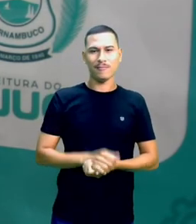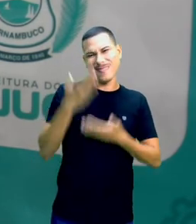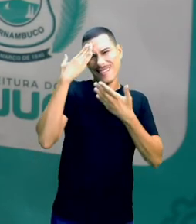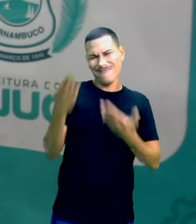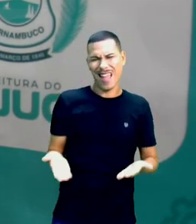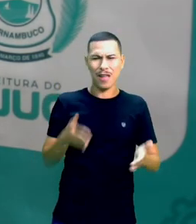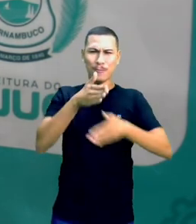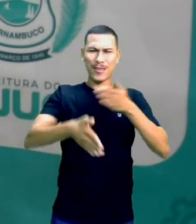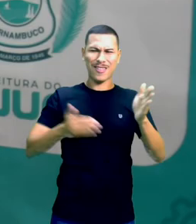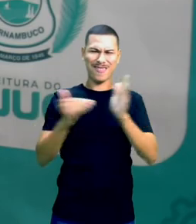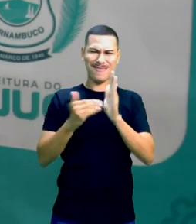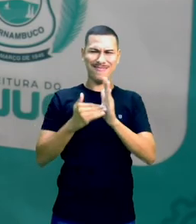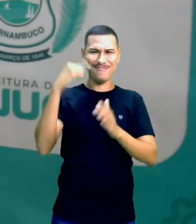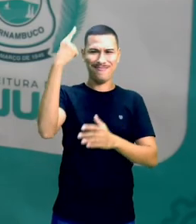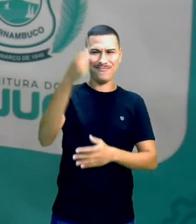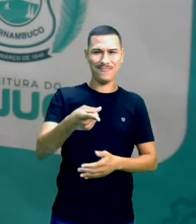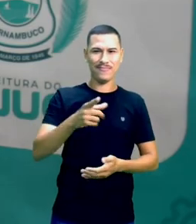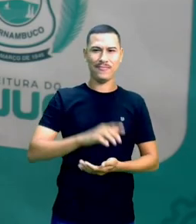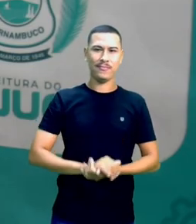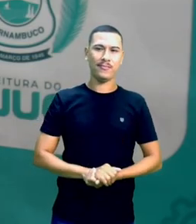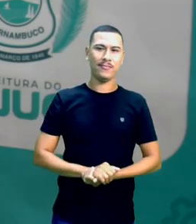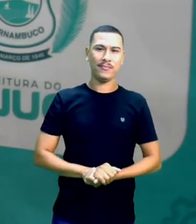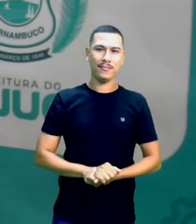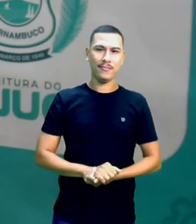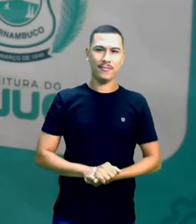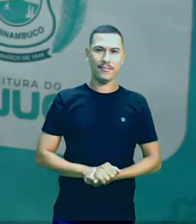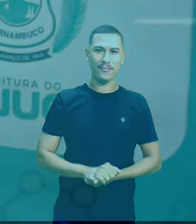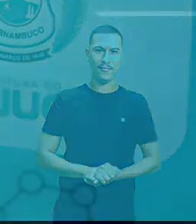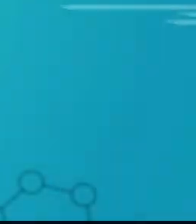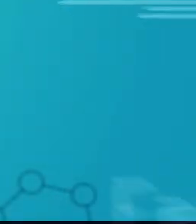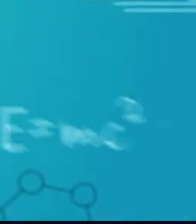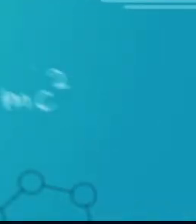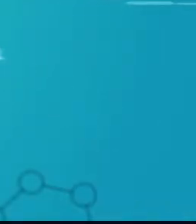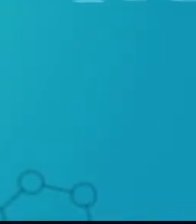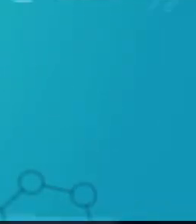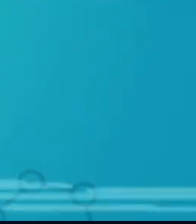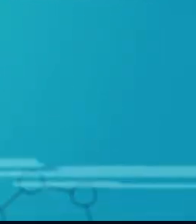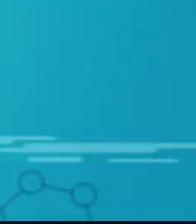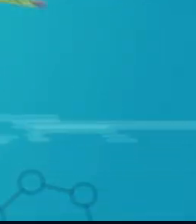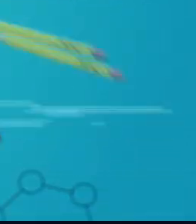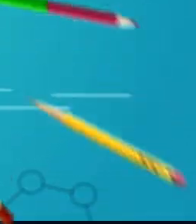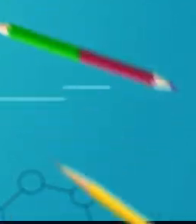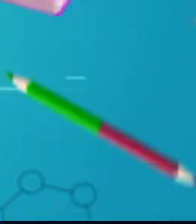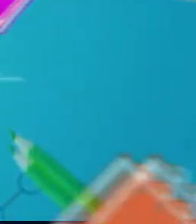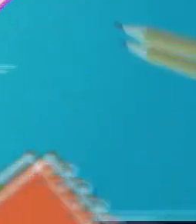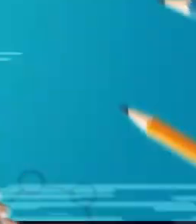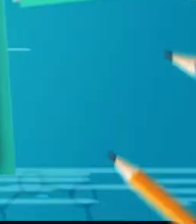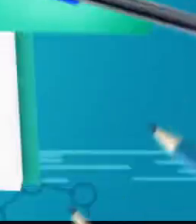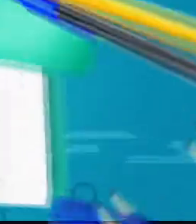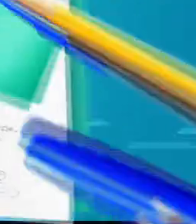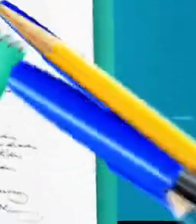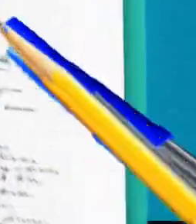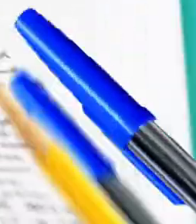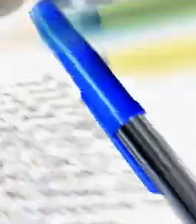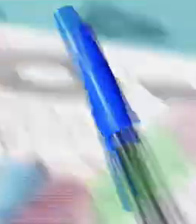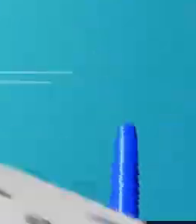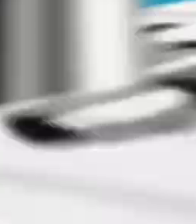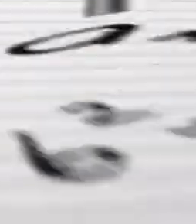Grata por sua participação e até a próxima aula. We'll be right back.